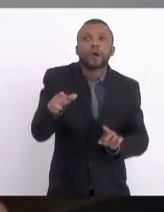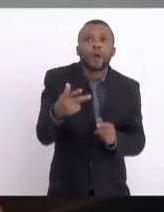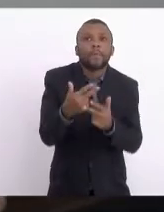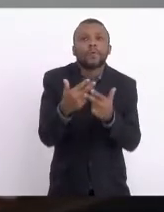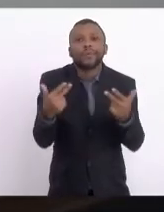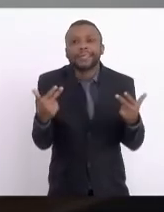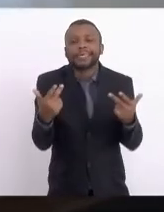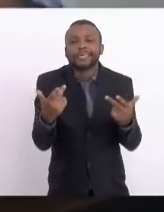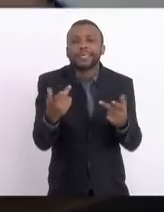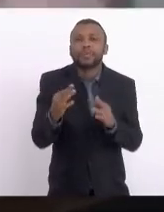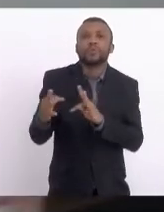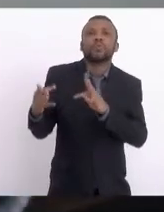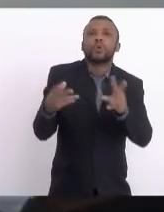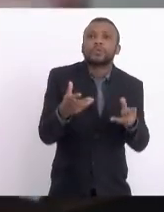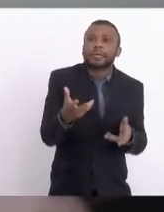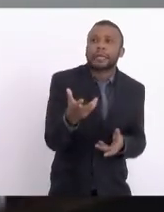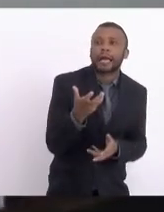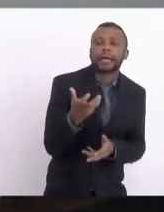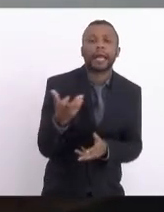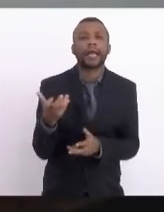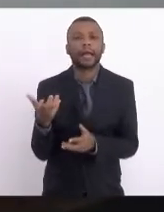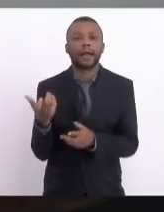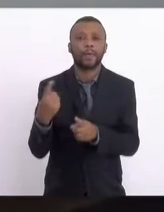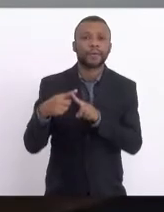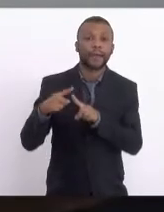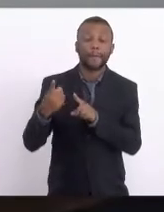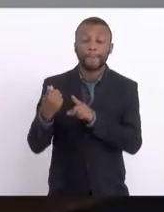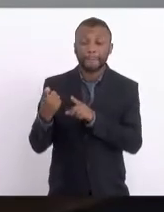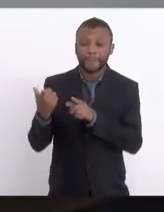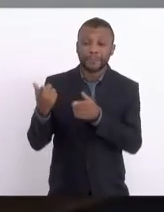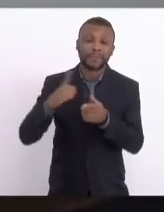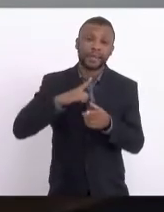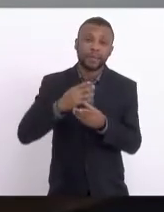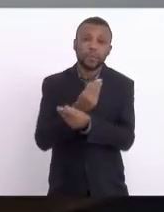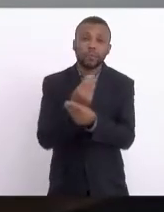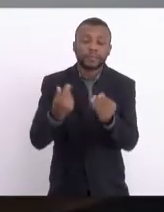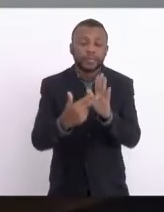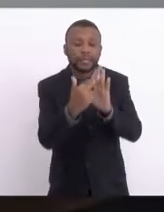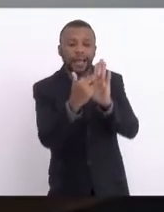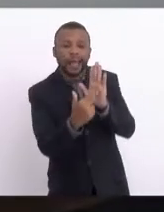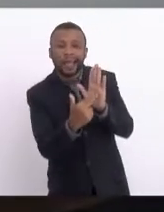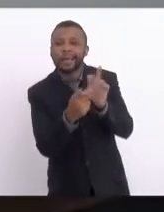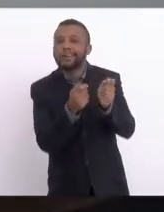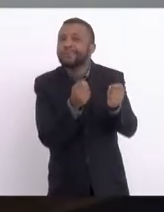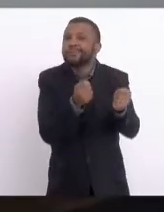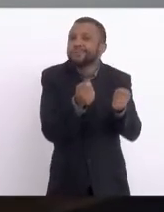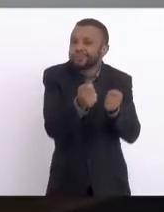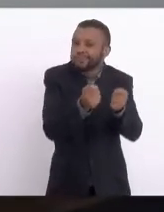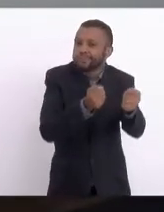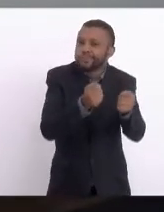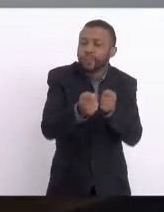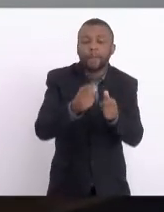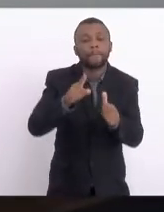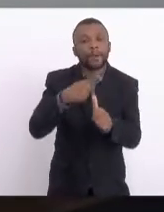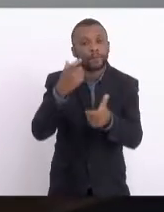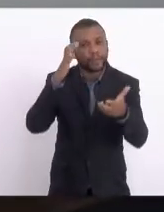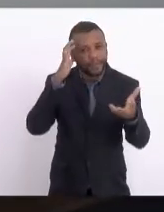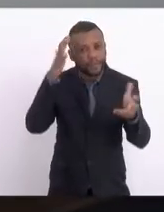por todos, porque gera também uma série de engessamentos, enfim. Então, primeiro, essa definição mais precisa do ponto de